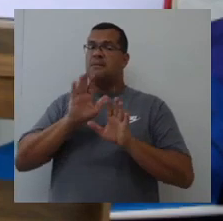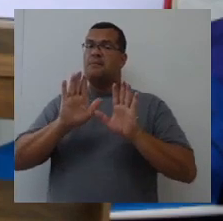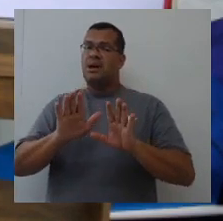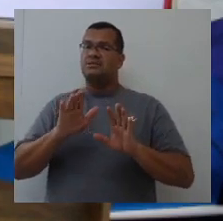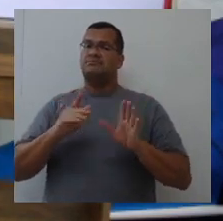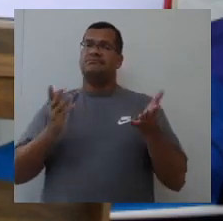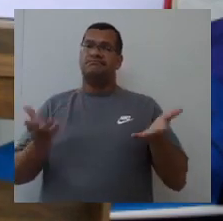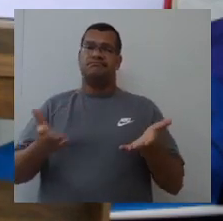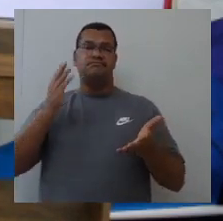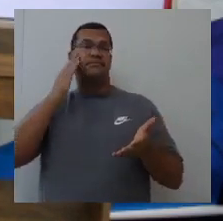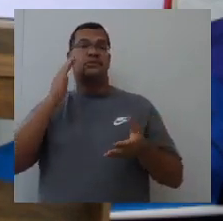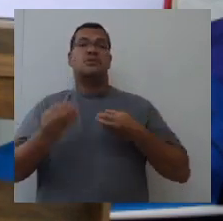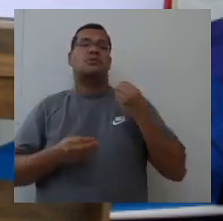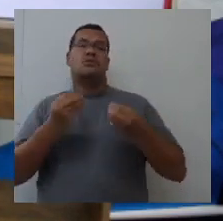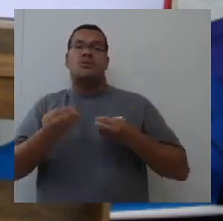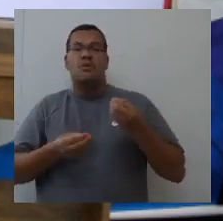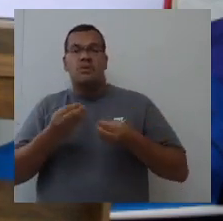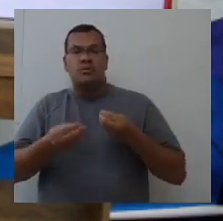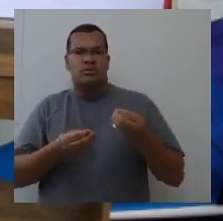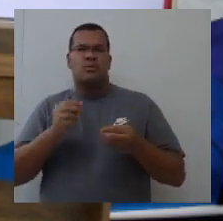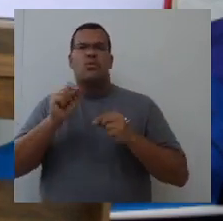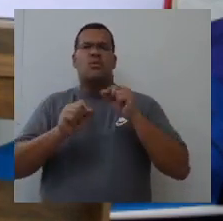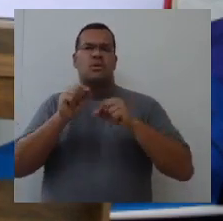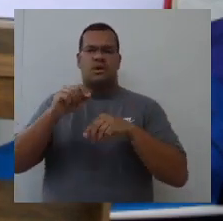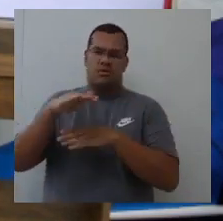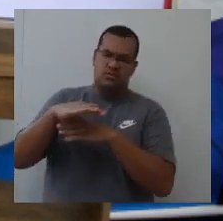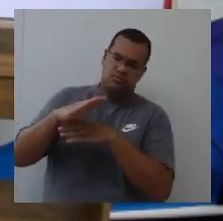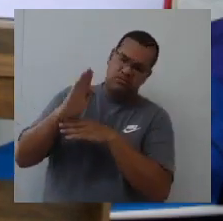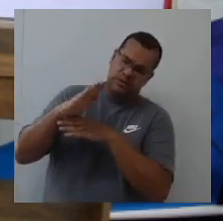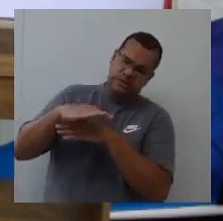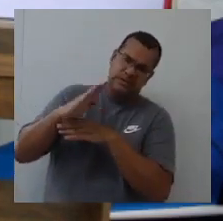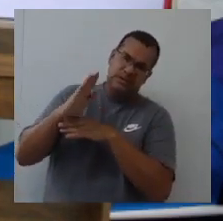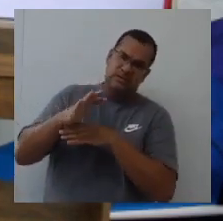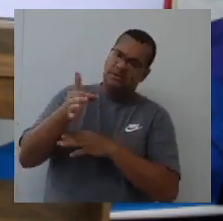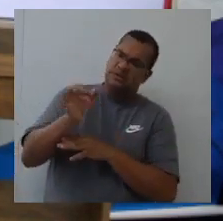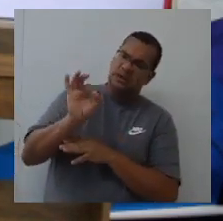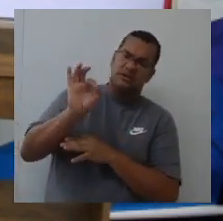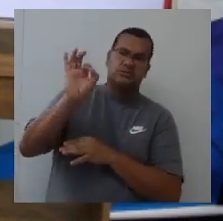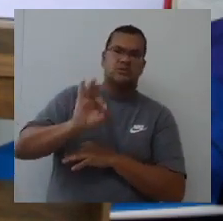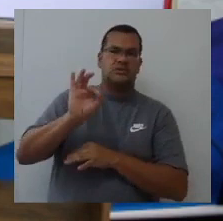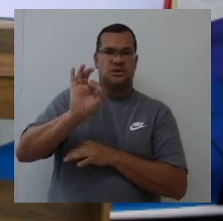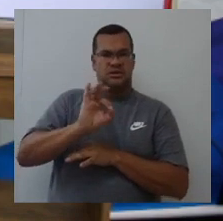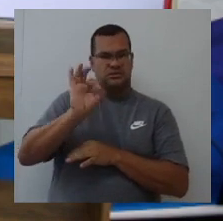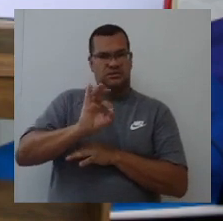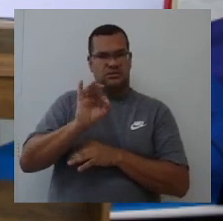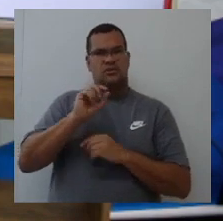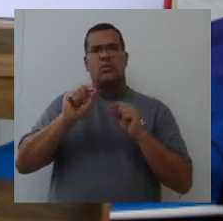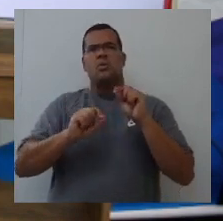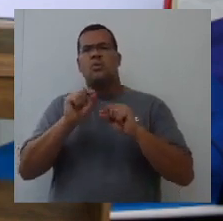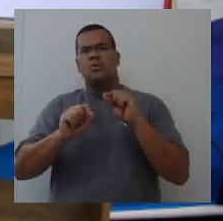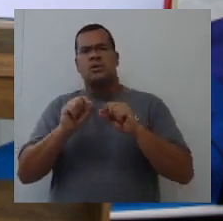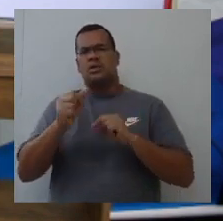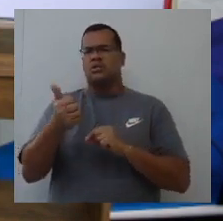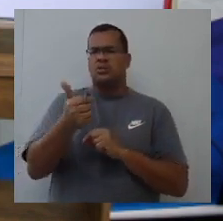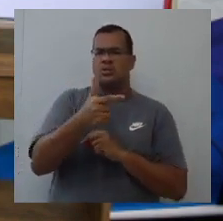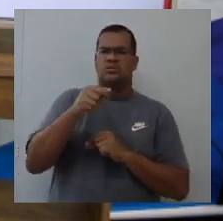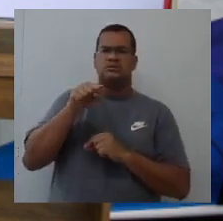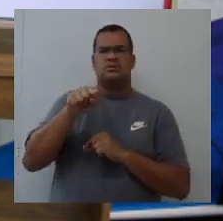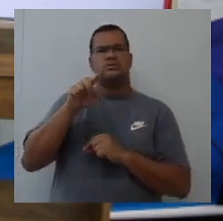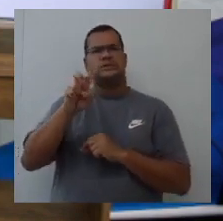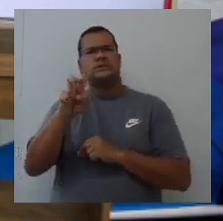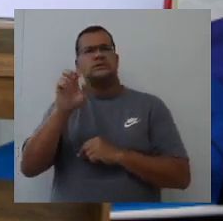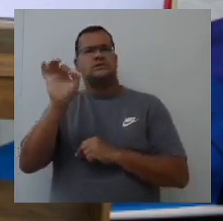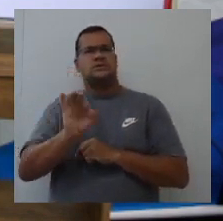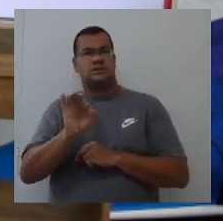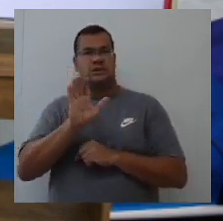não saiba praticar, porque a gente não tem noção do que é uma inclinação de 10% ou o que é uma inclinação de 12,5%. É por isso que eu chamo a